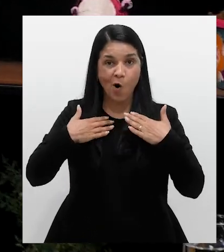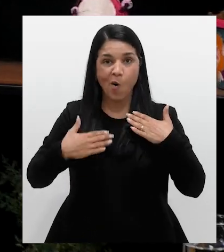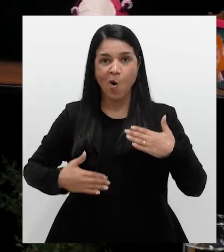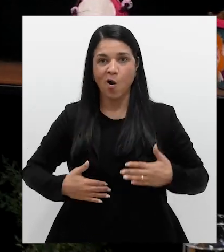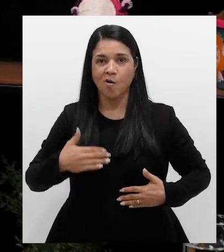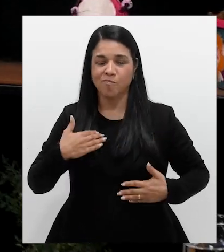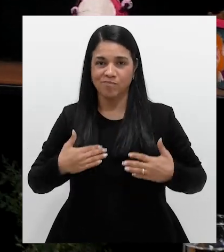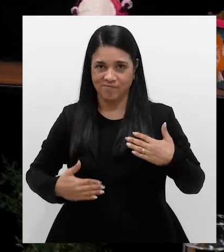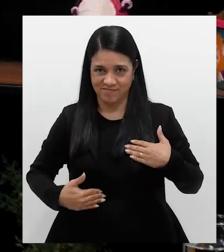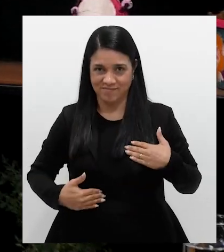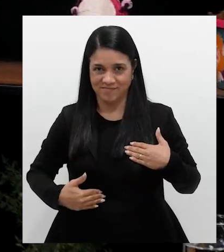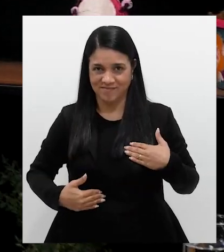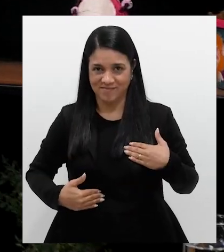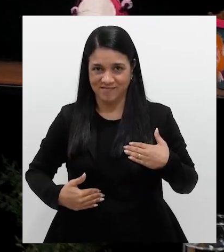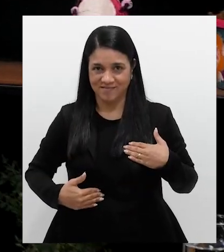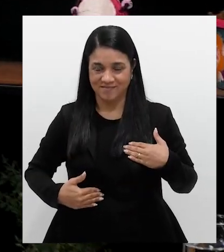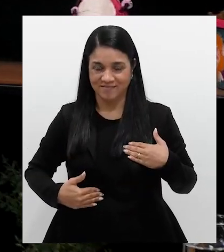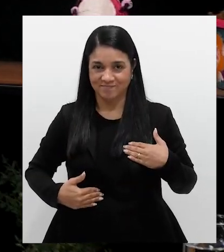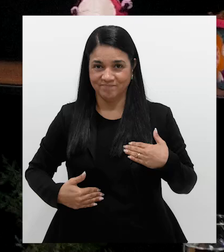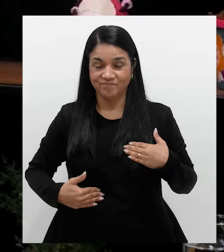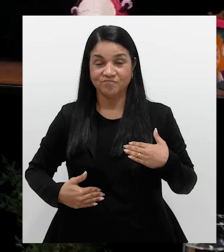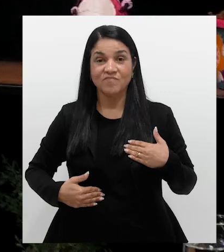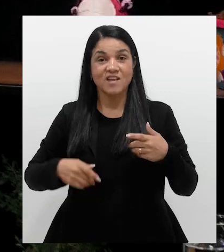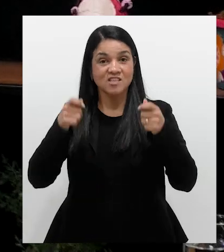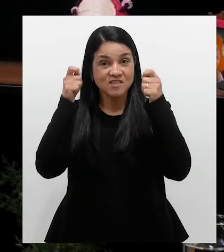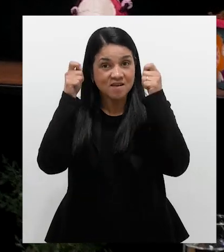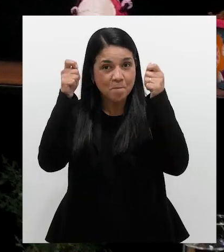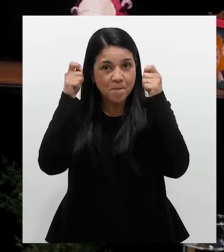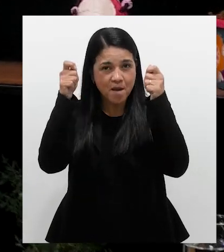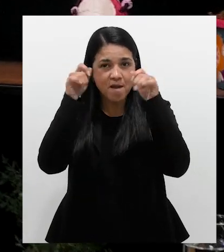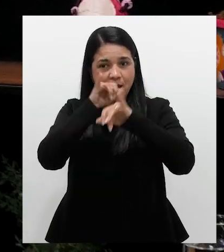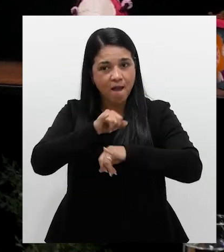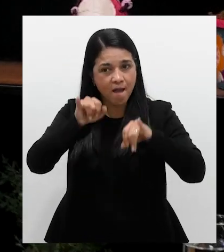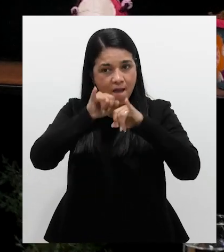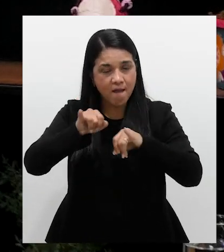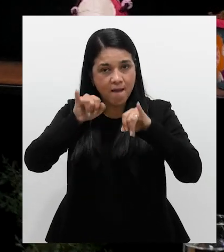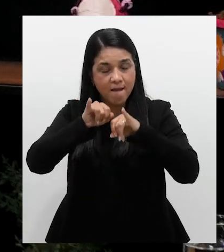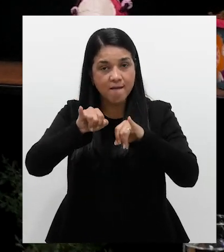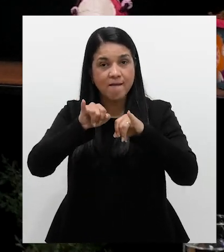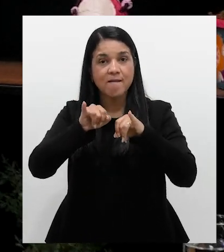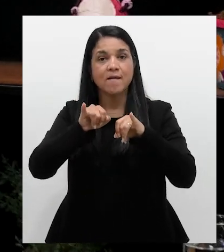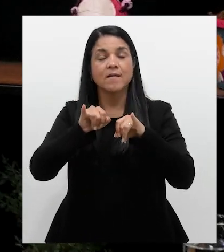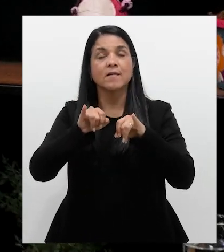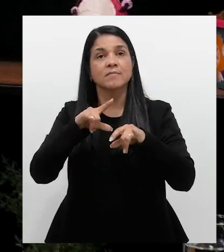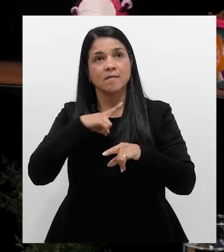todo. Então, as campanhas, né, assim como existem